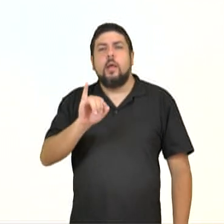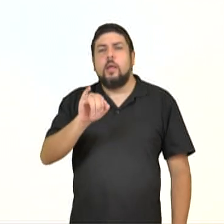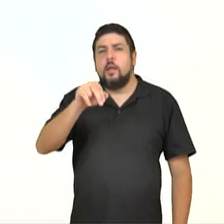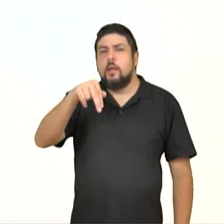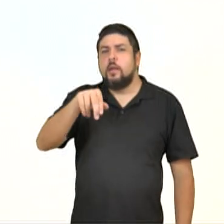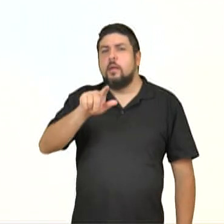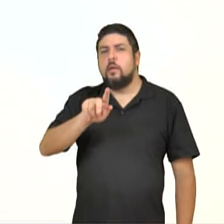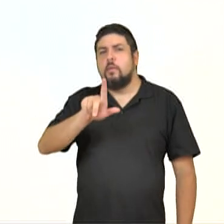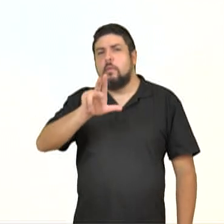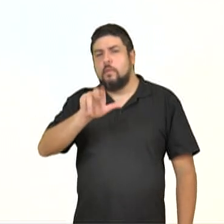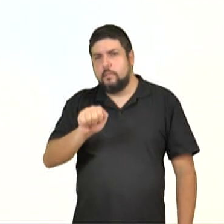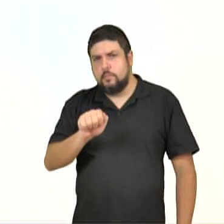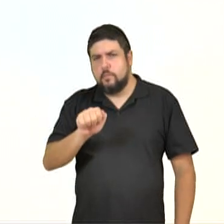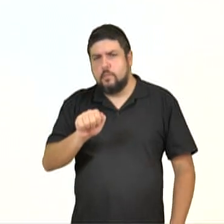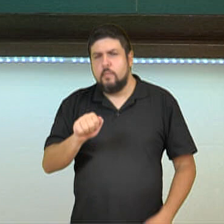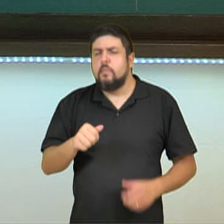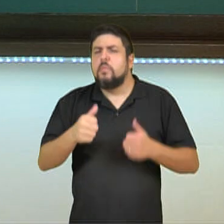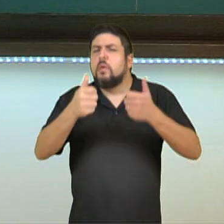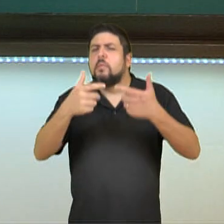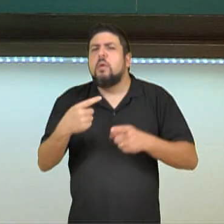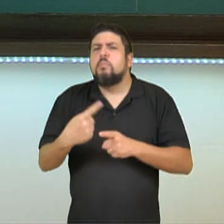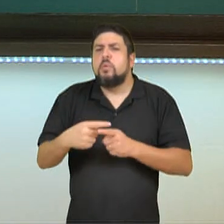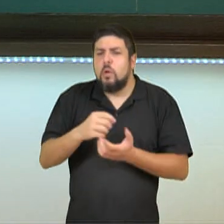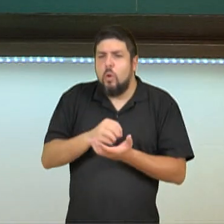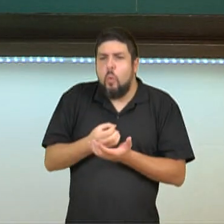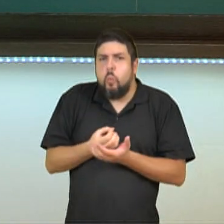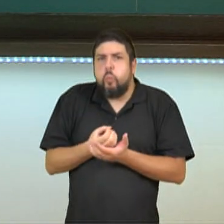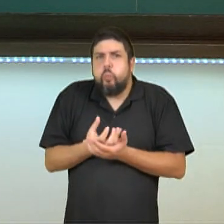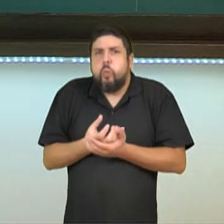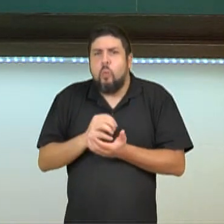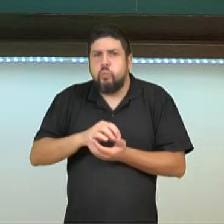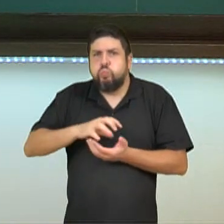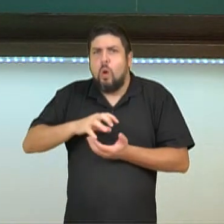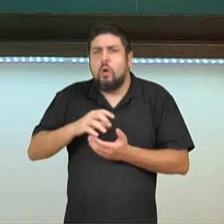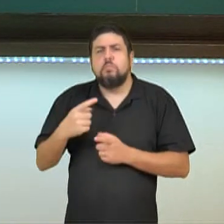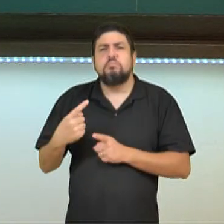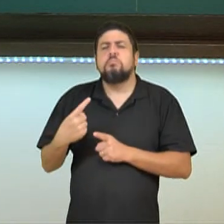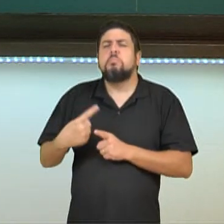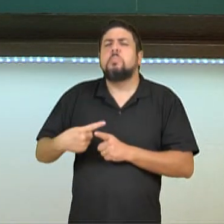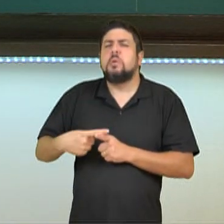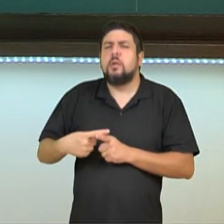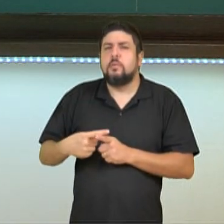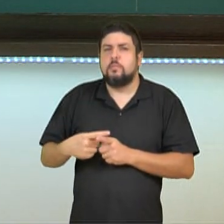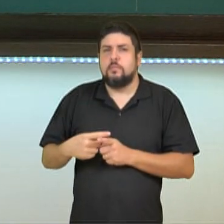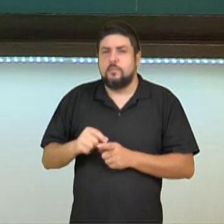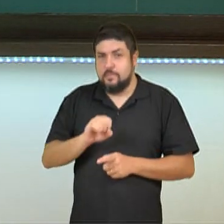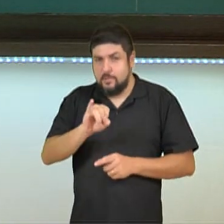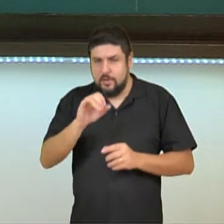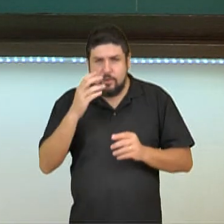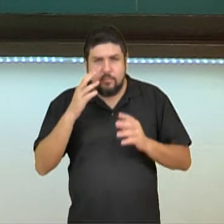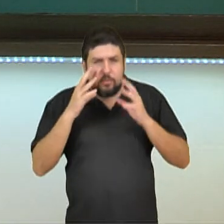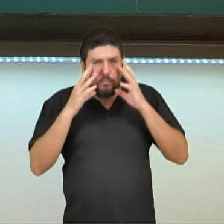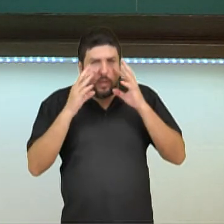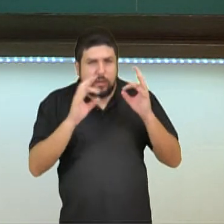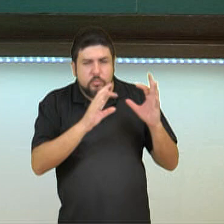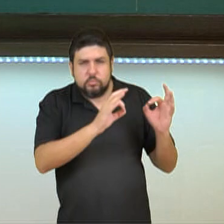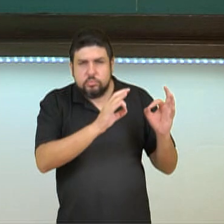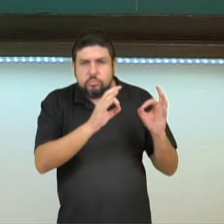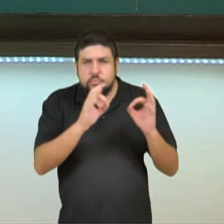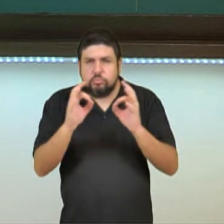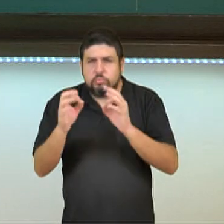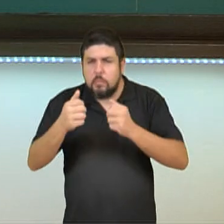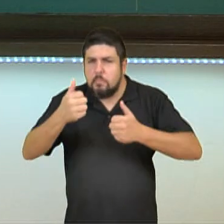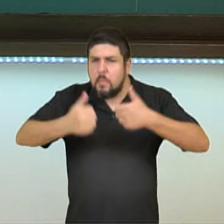íngua. Explique por que ocorre esse inchaço. Então, será que você prestou bem atenção no slide,